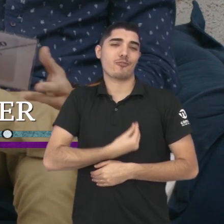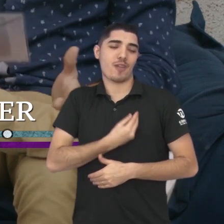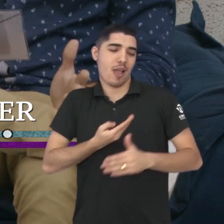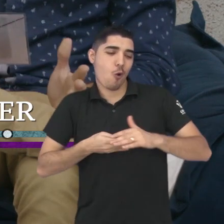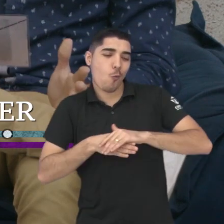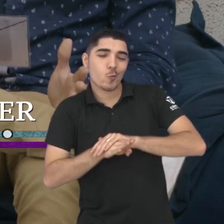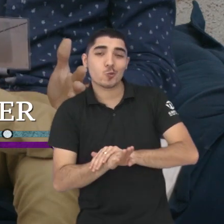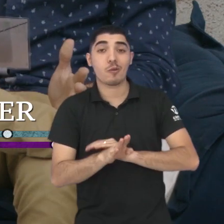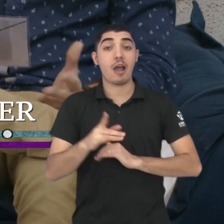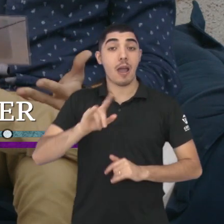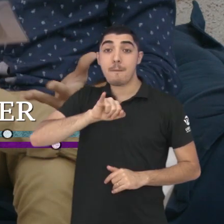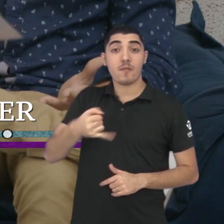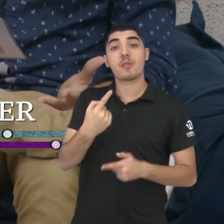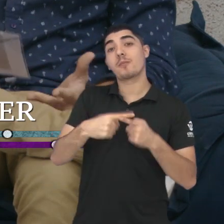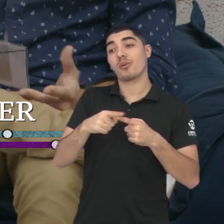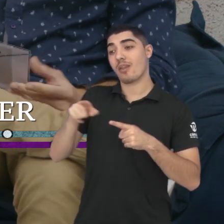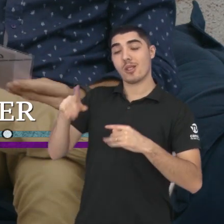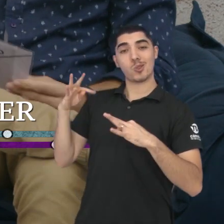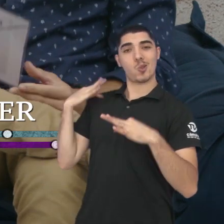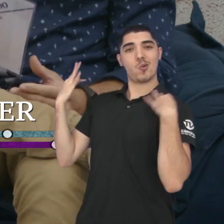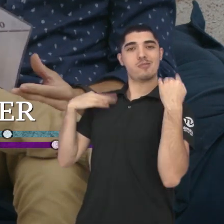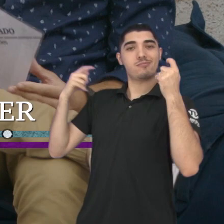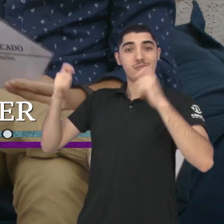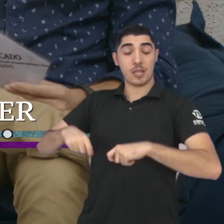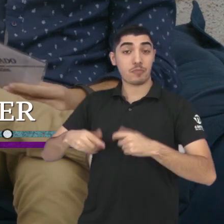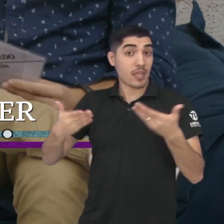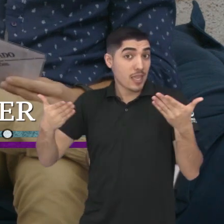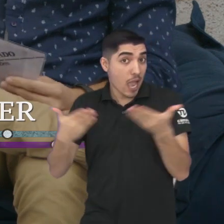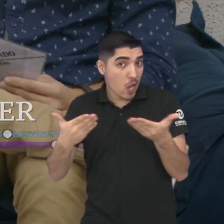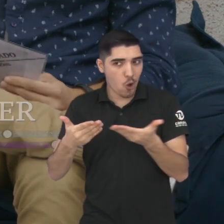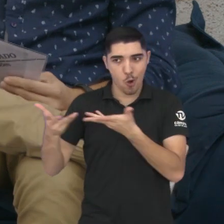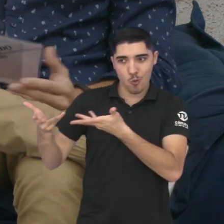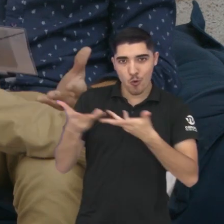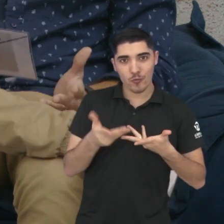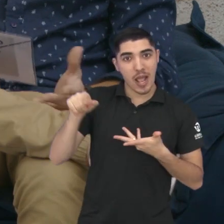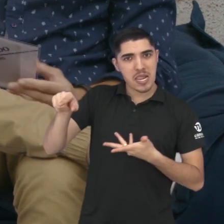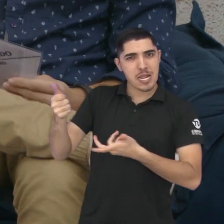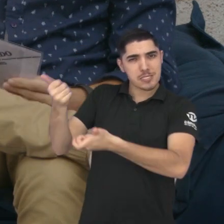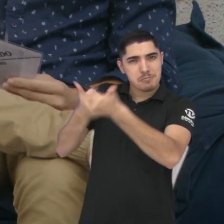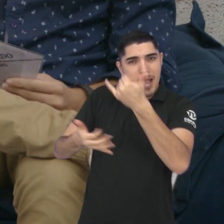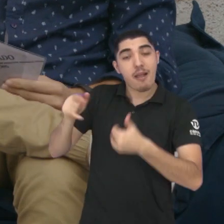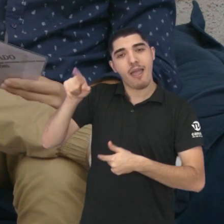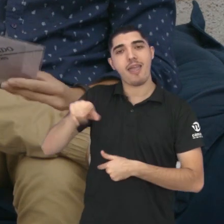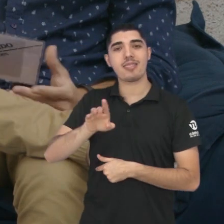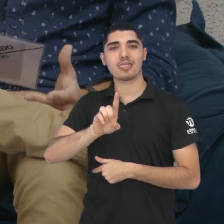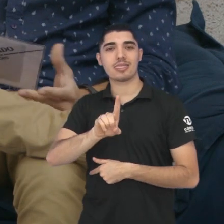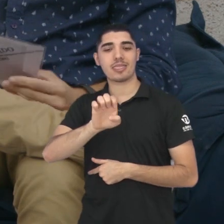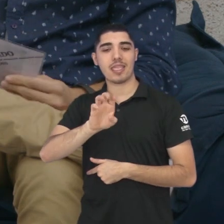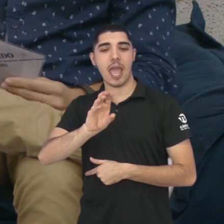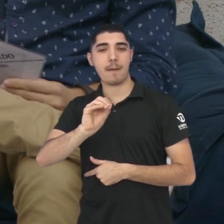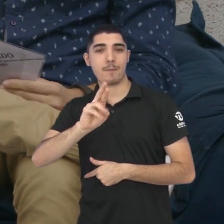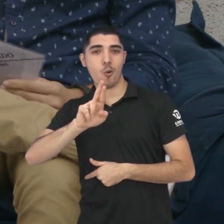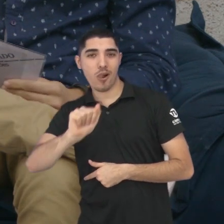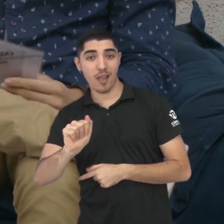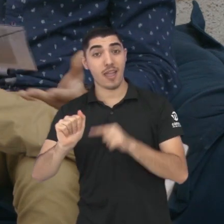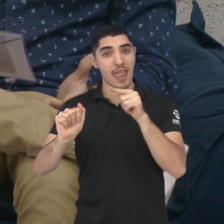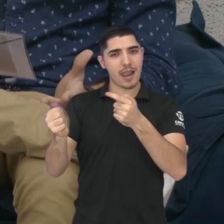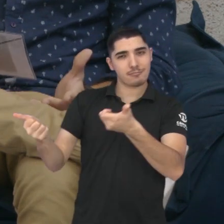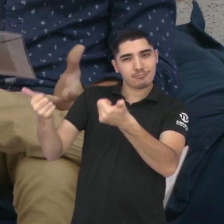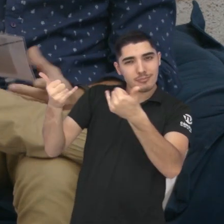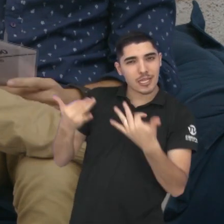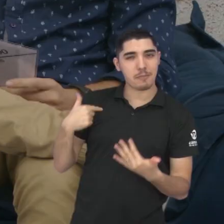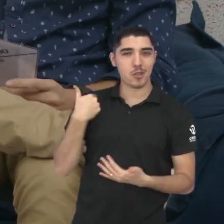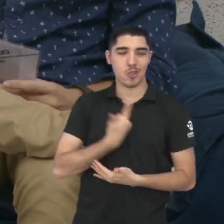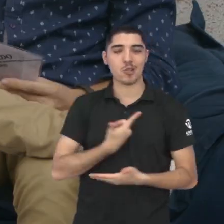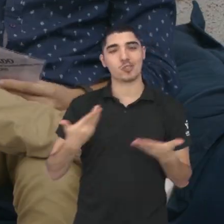importância de aproveitar a vida através do turismo. E quem nos ajuda a entender melhor essa realidade é a Débora Reale, que está aqui com a